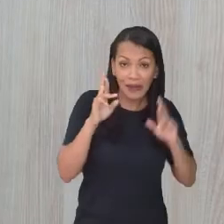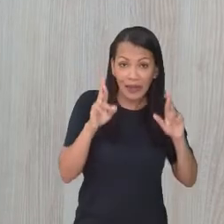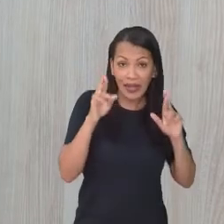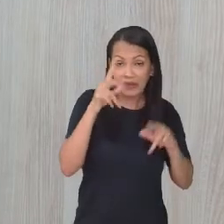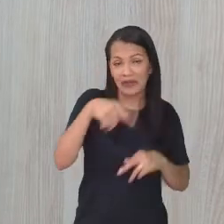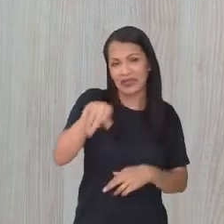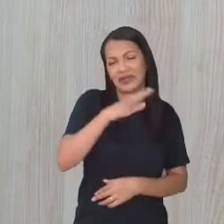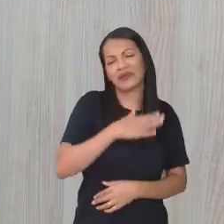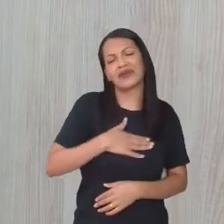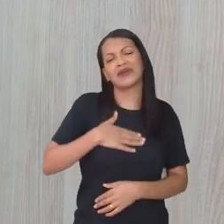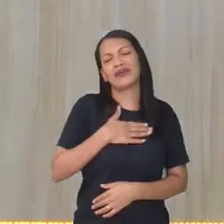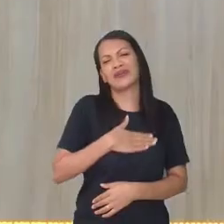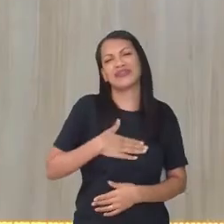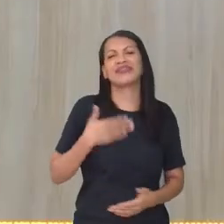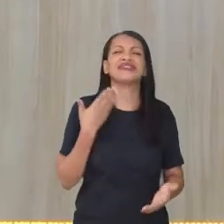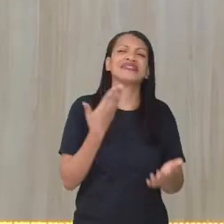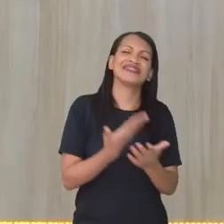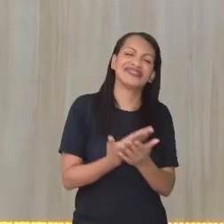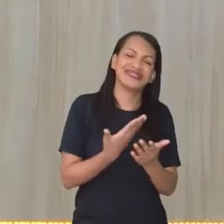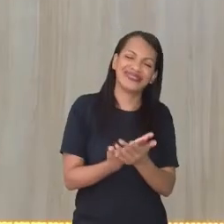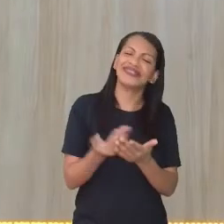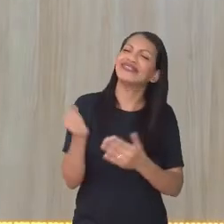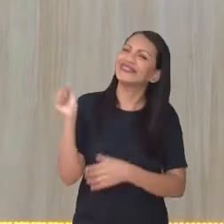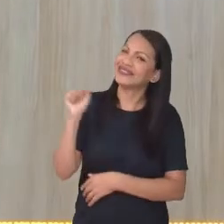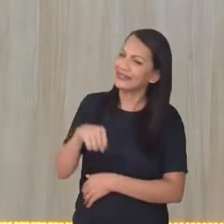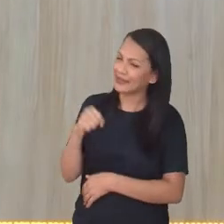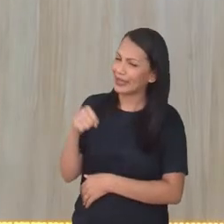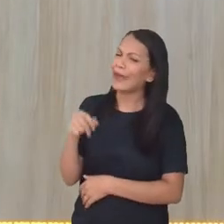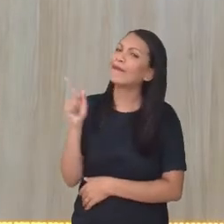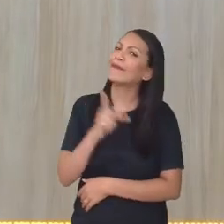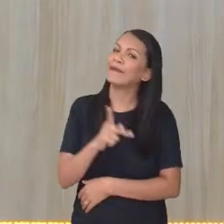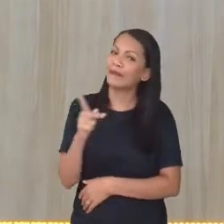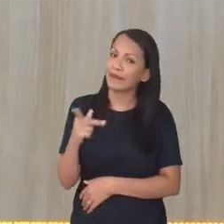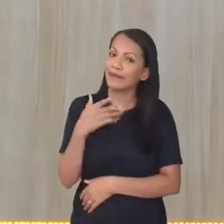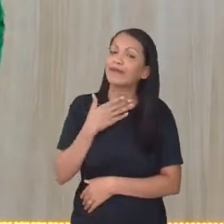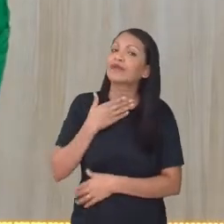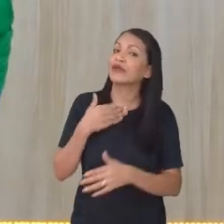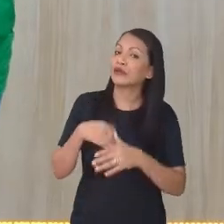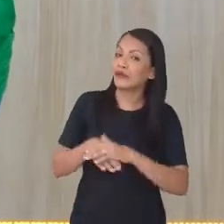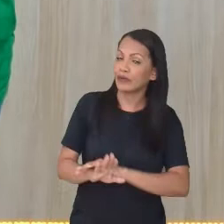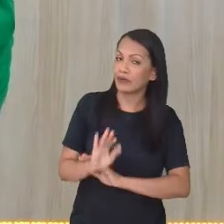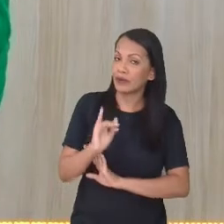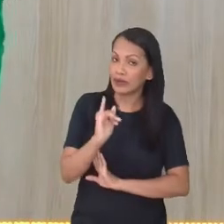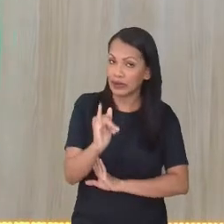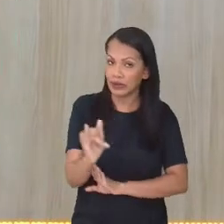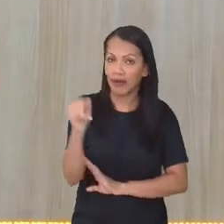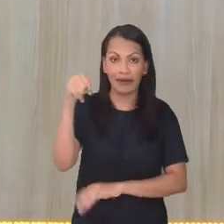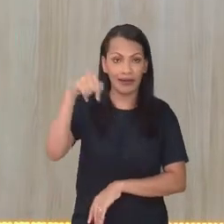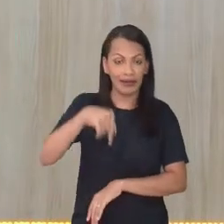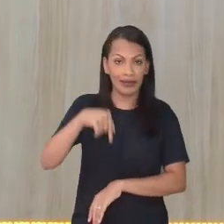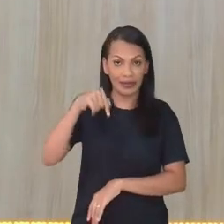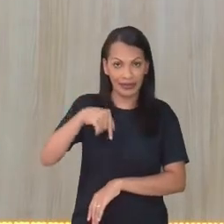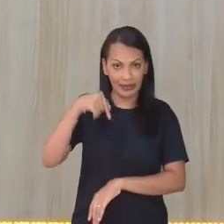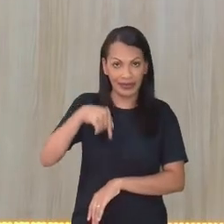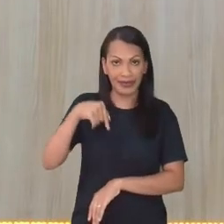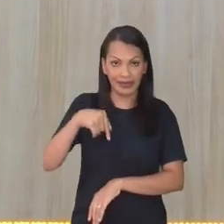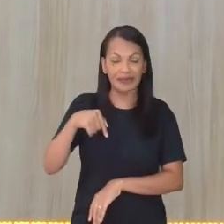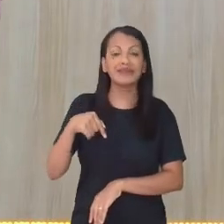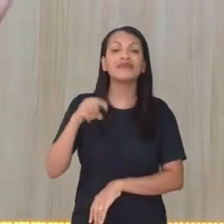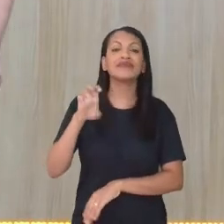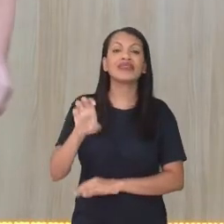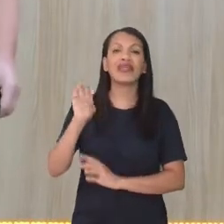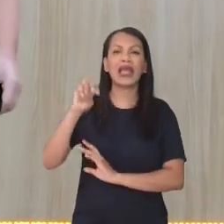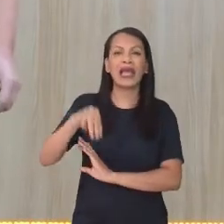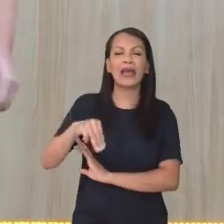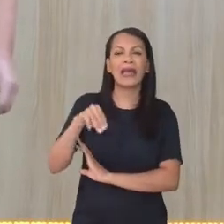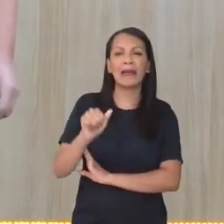aula. Pois é, professora. Eu costumo dizer, a gente aqui não é, Madi? A